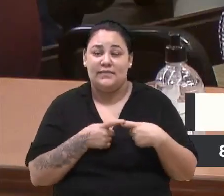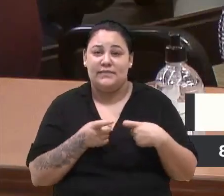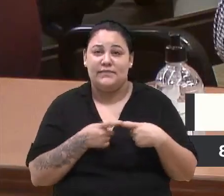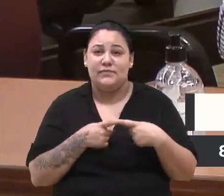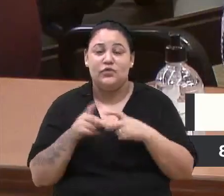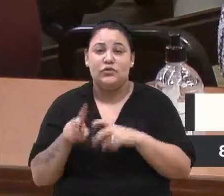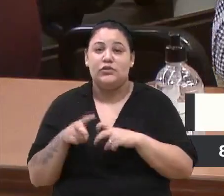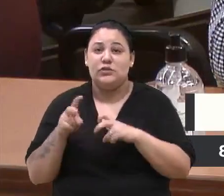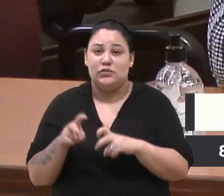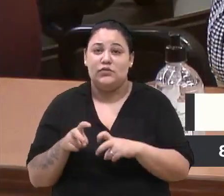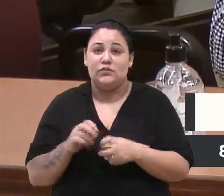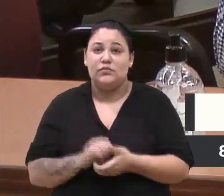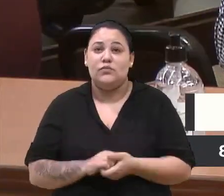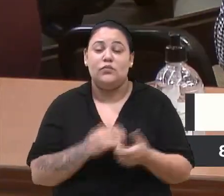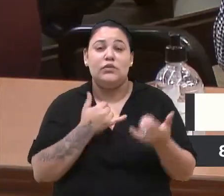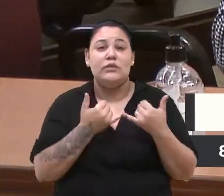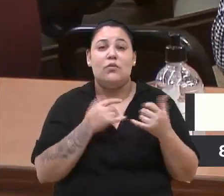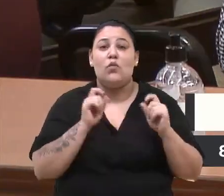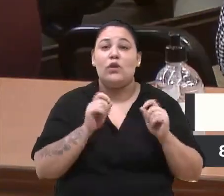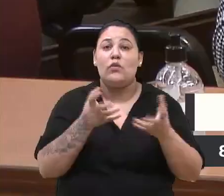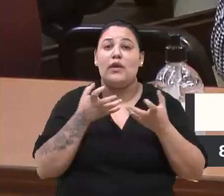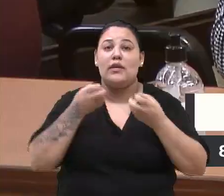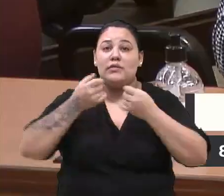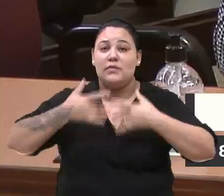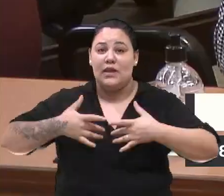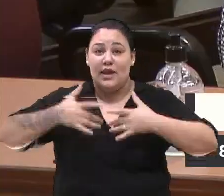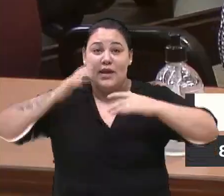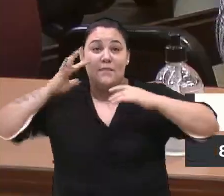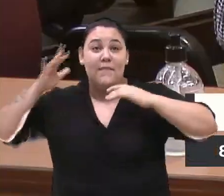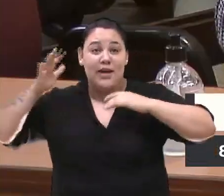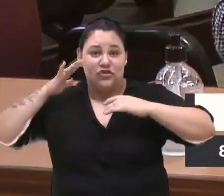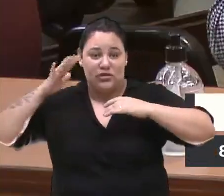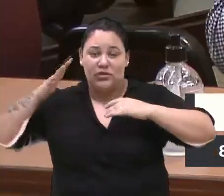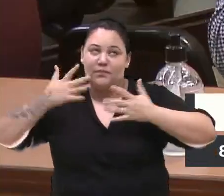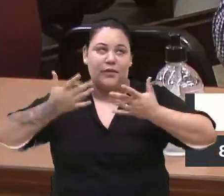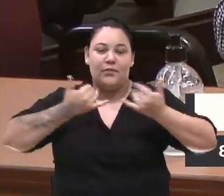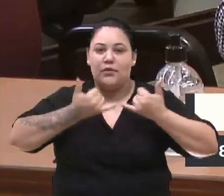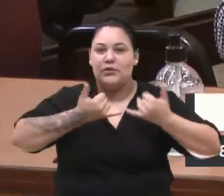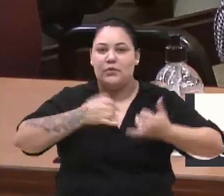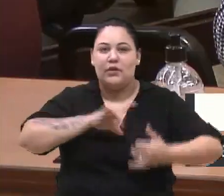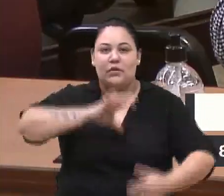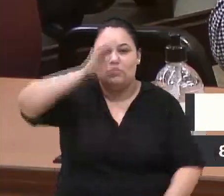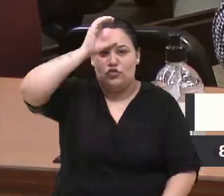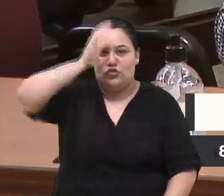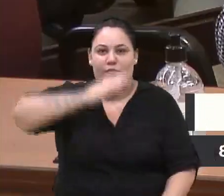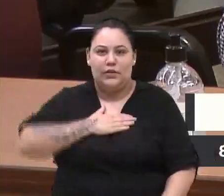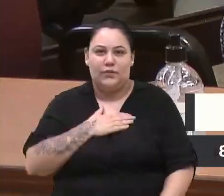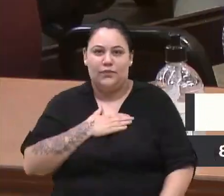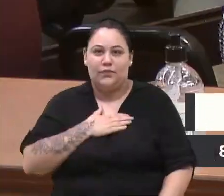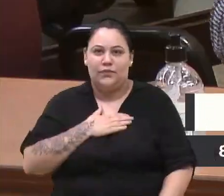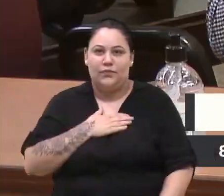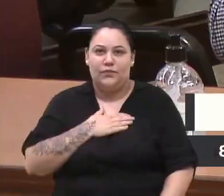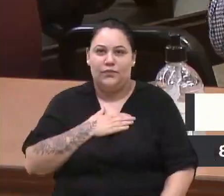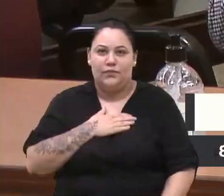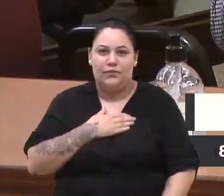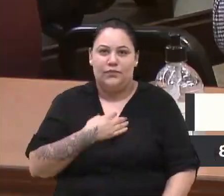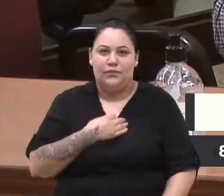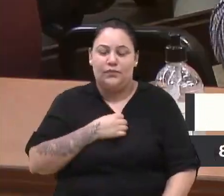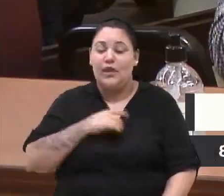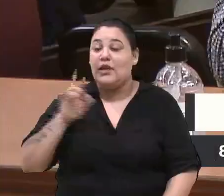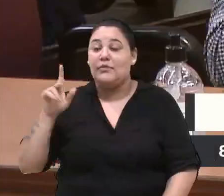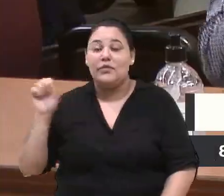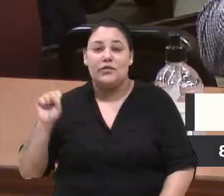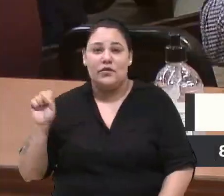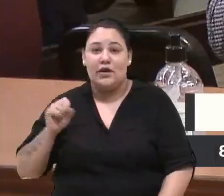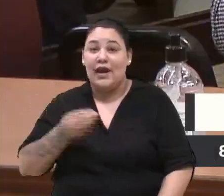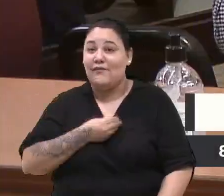Por exemplo, o que eu quero dizer? Imaginem, por exemplo, eu tenho lá um tio meu, irmão da sogra. A vida inteira viveu no interior,